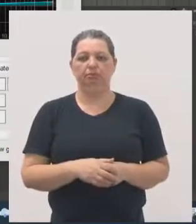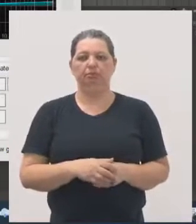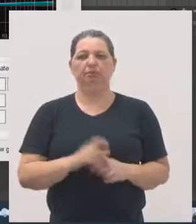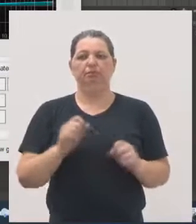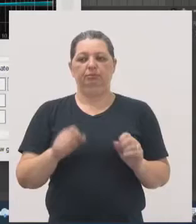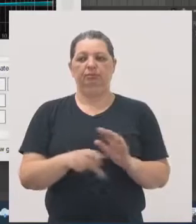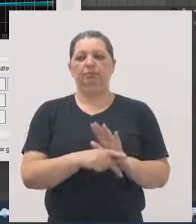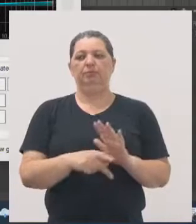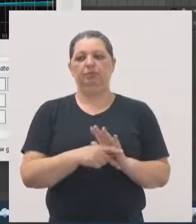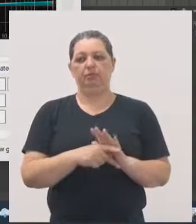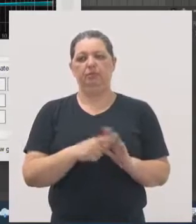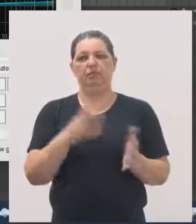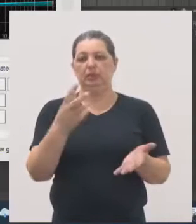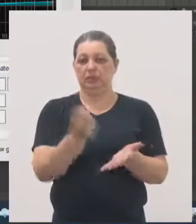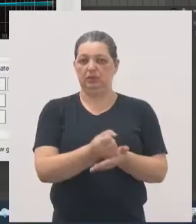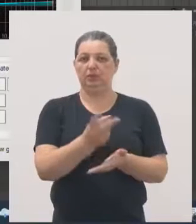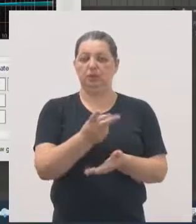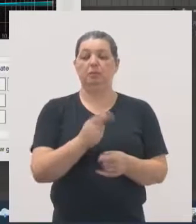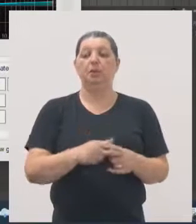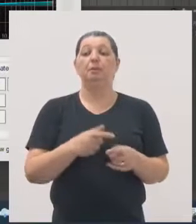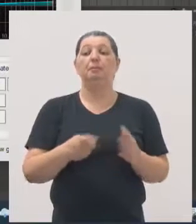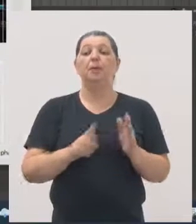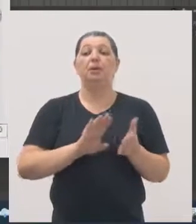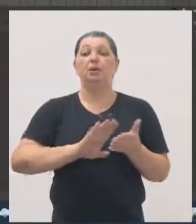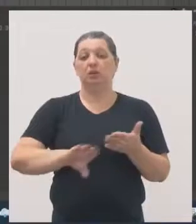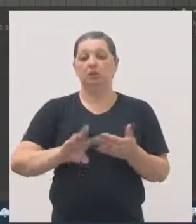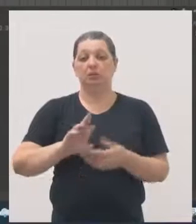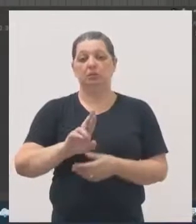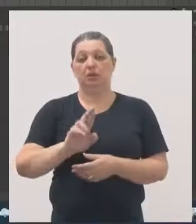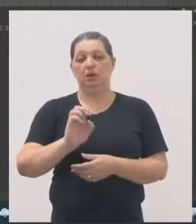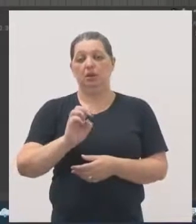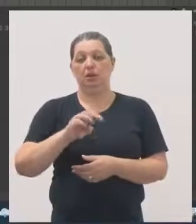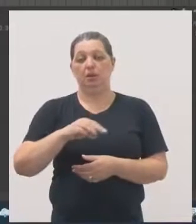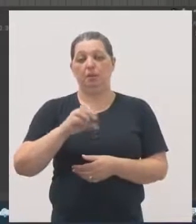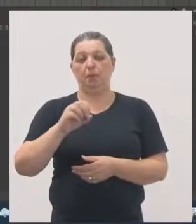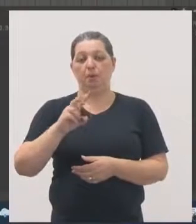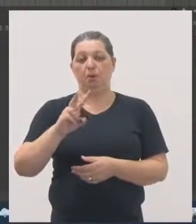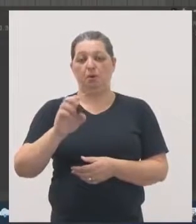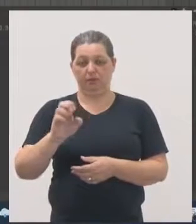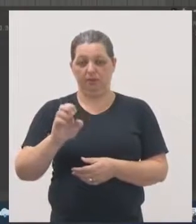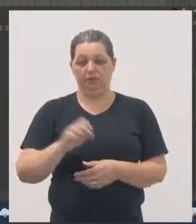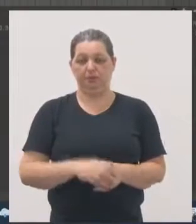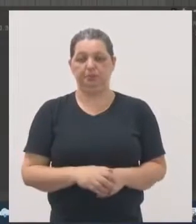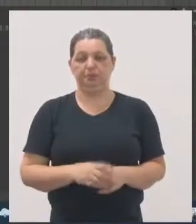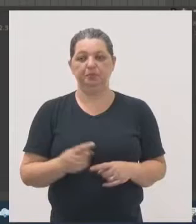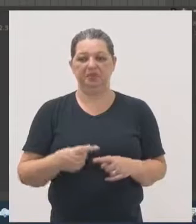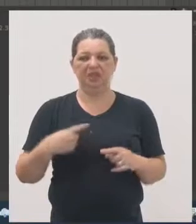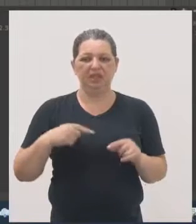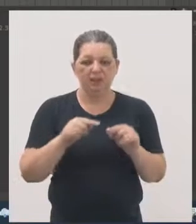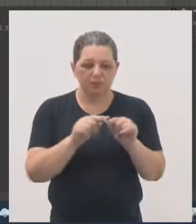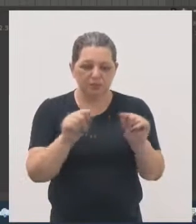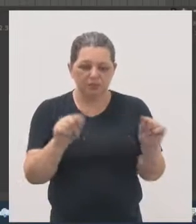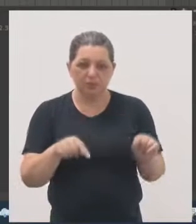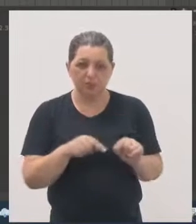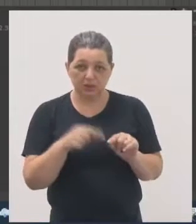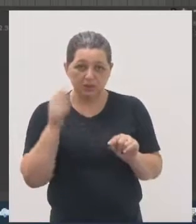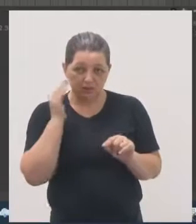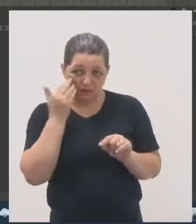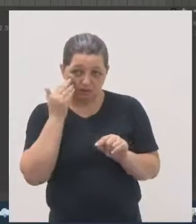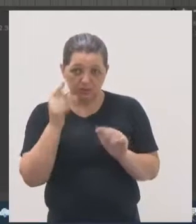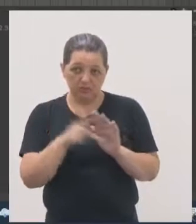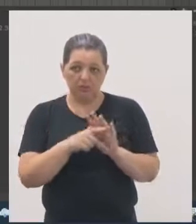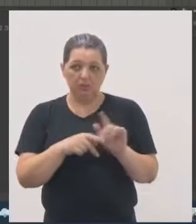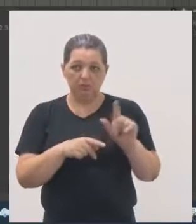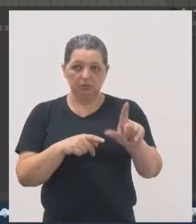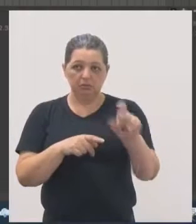salvo do mesmo jeito. Ah, tá, mas você removeu. Mas no caso ali, por exemplo, se você coloca 2 e eu... Porque ali tem um quadradinho que eu tô entendendo que ele tá